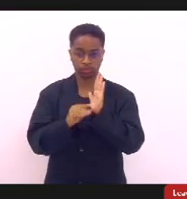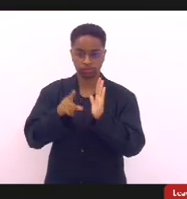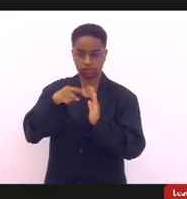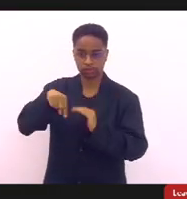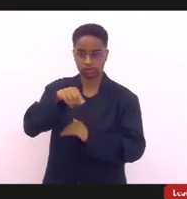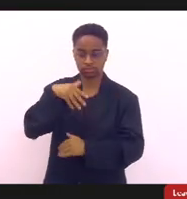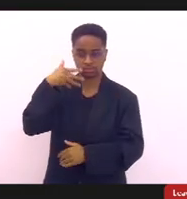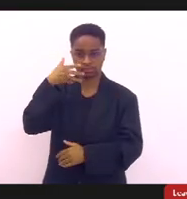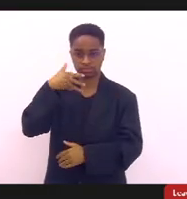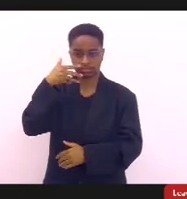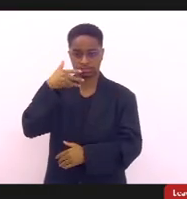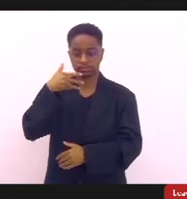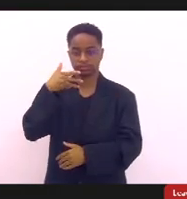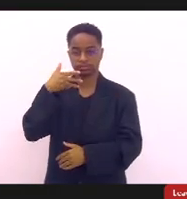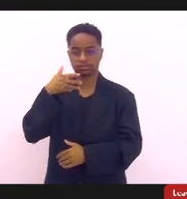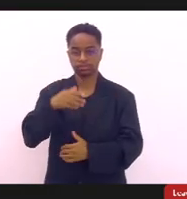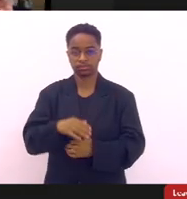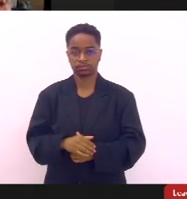recordo.